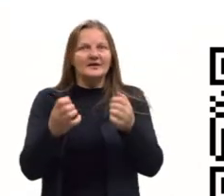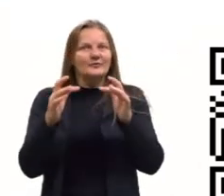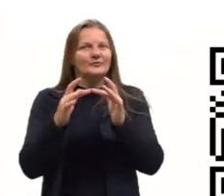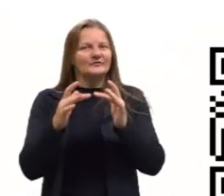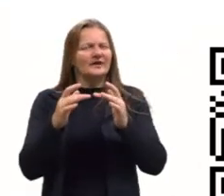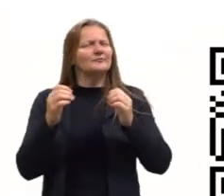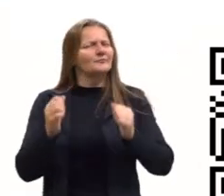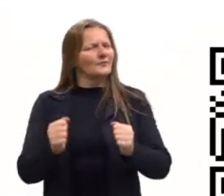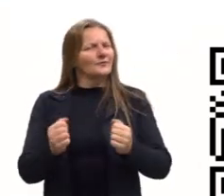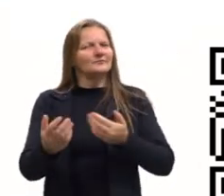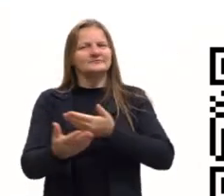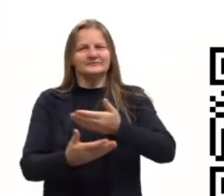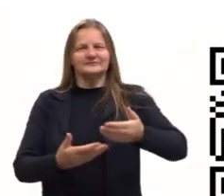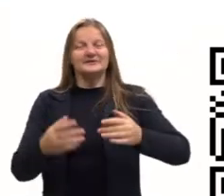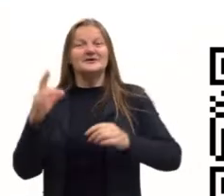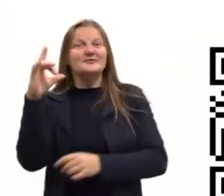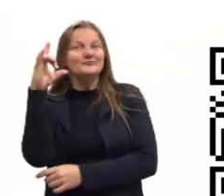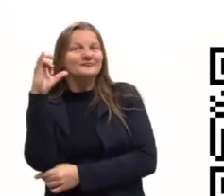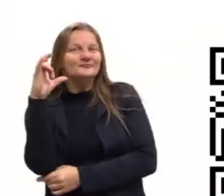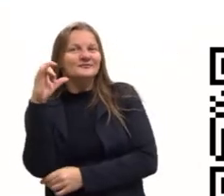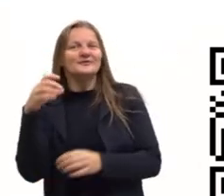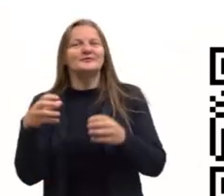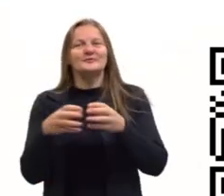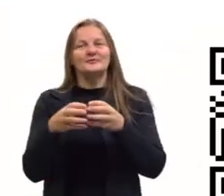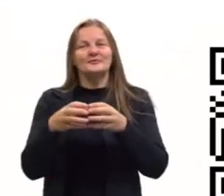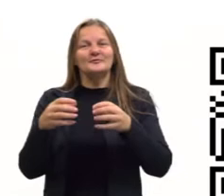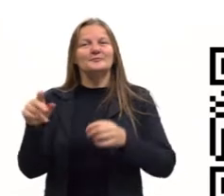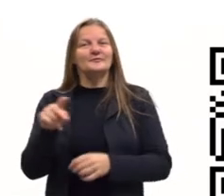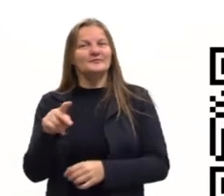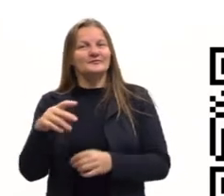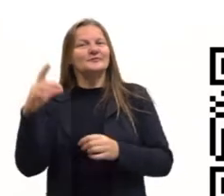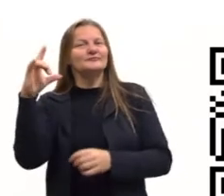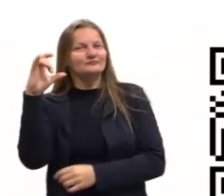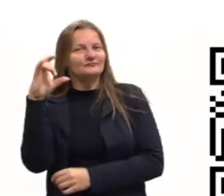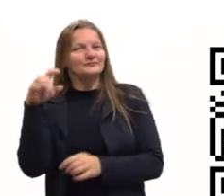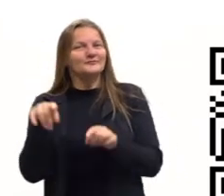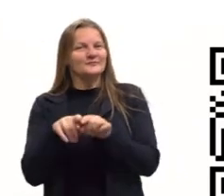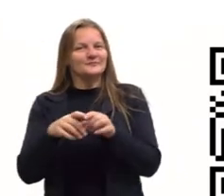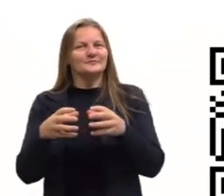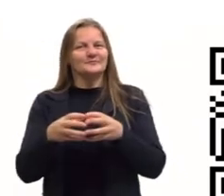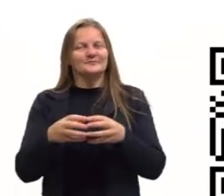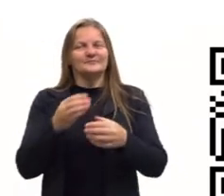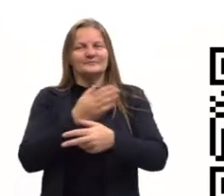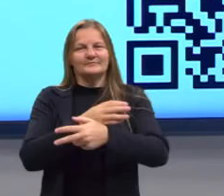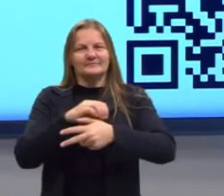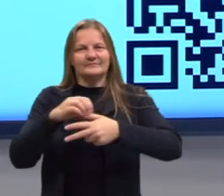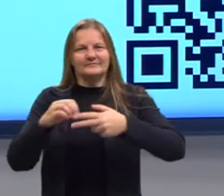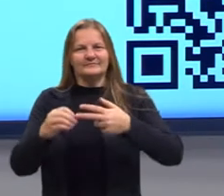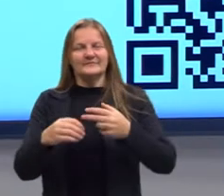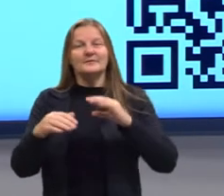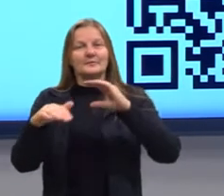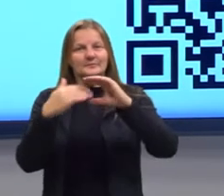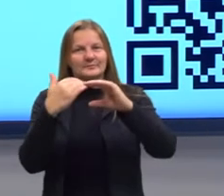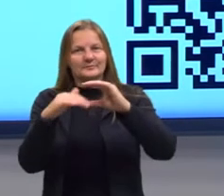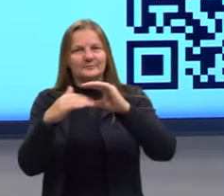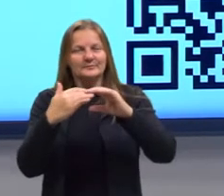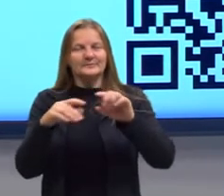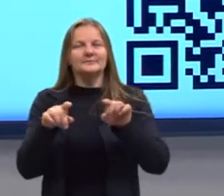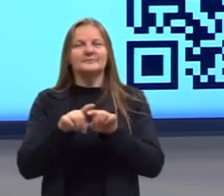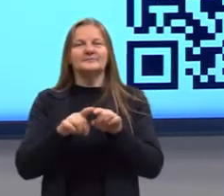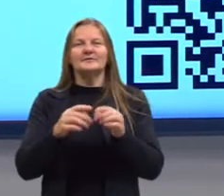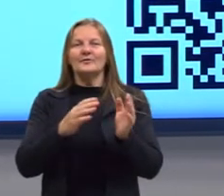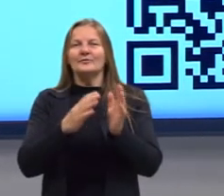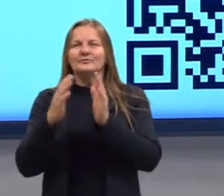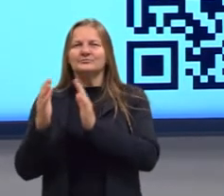entrar em contato né tem o meu Instagram e o Instagram dos profs do pré-enem também o e-mail e